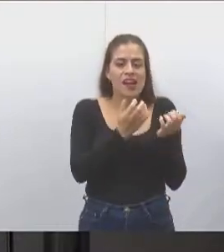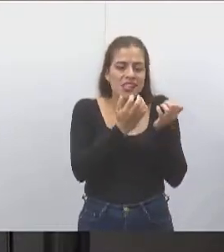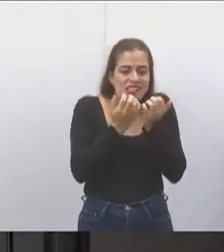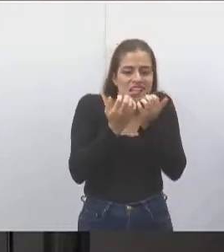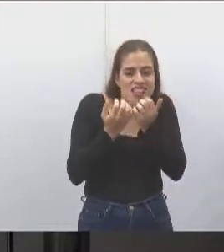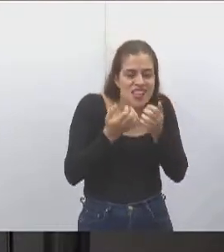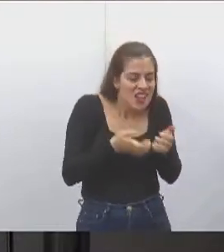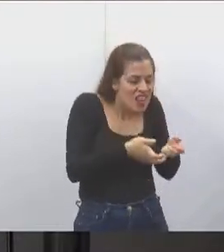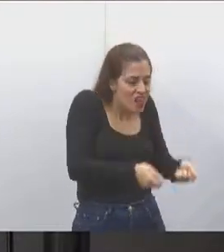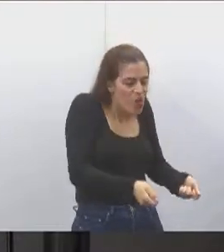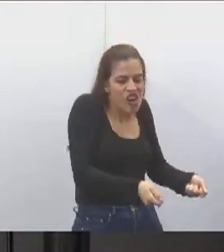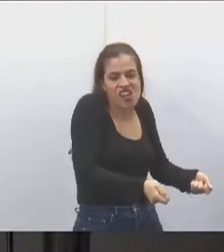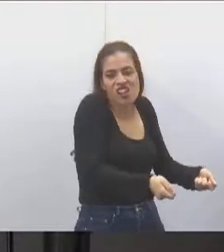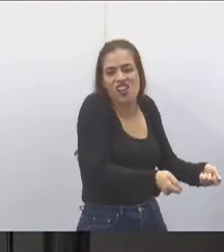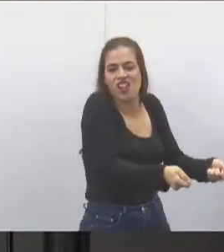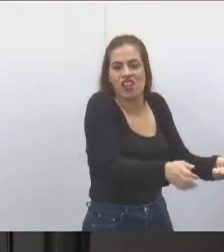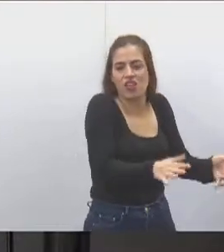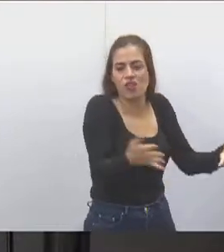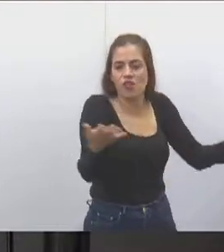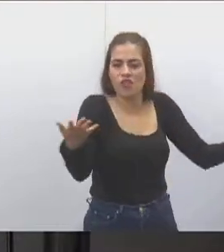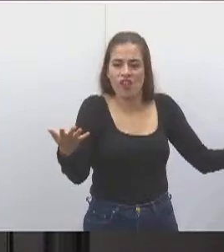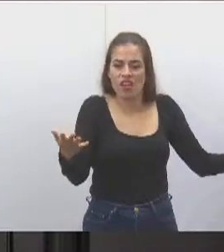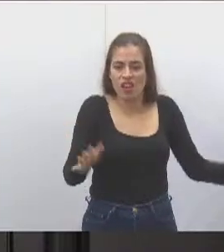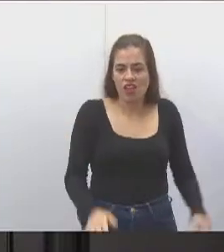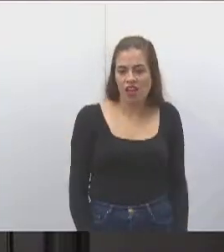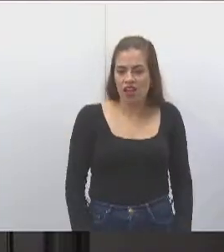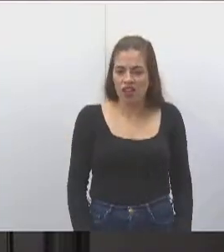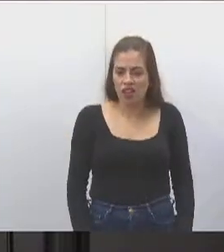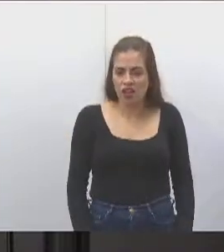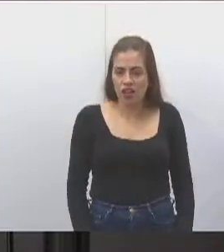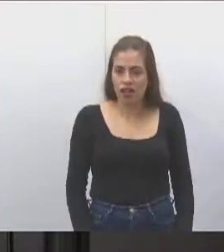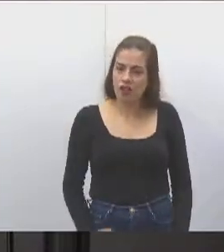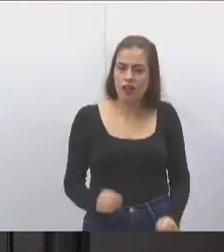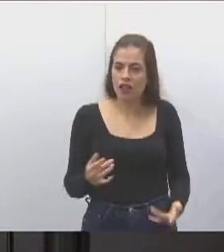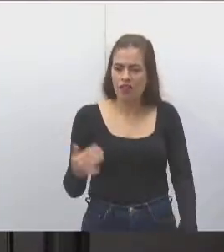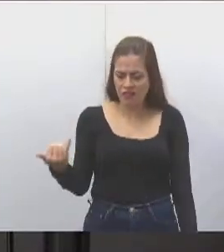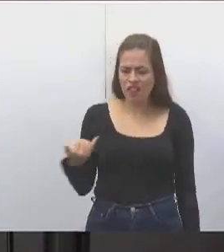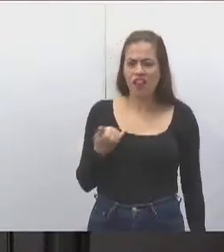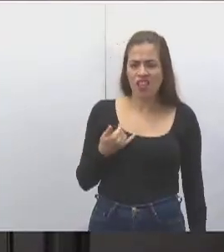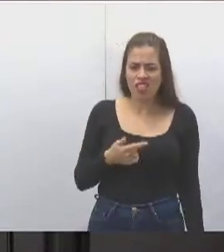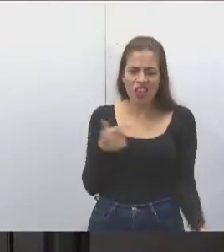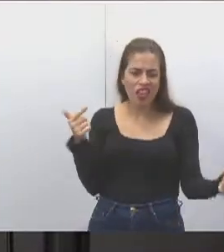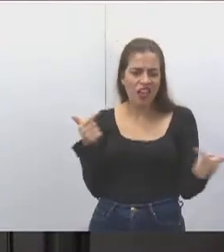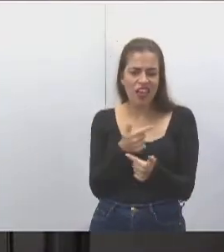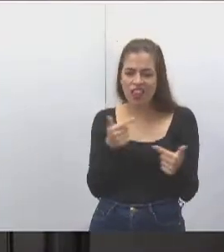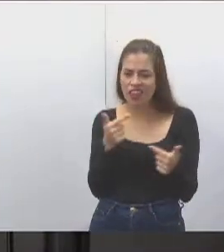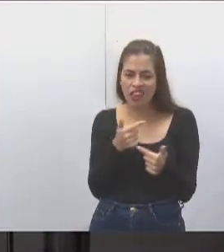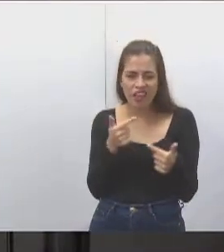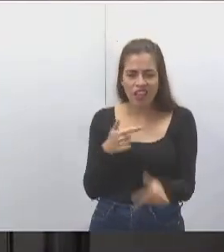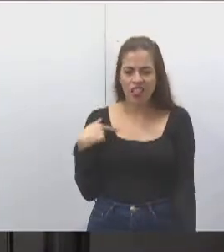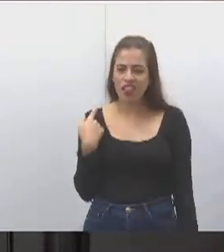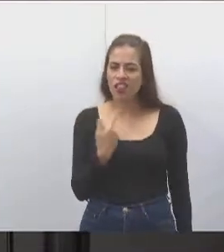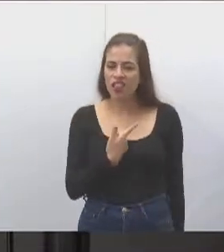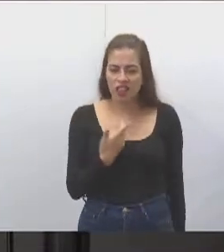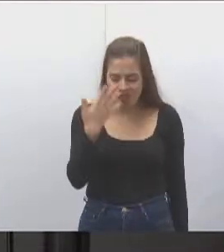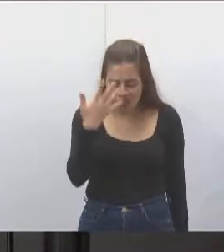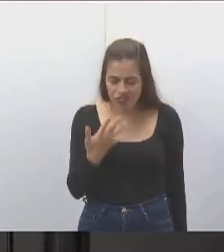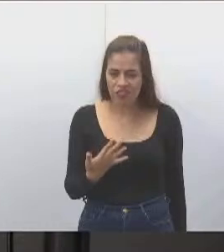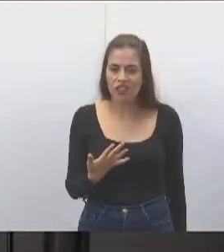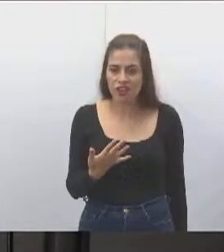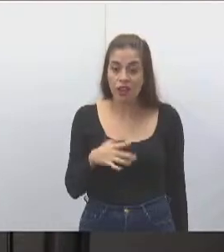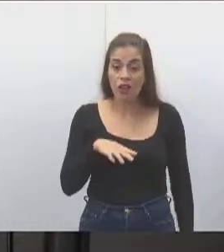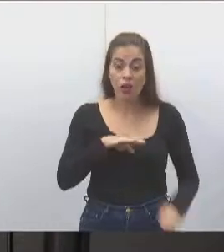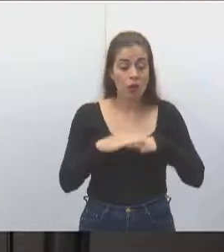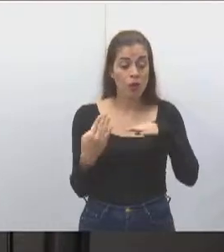para a gente ali. Só se for para colocar milho no carrinho, ainda dá risada da nossa cara. O bairro